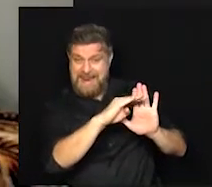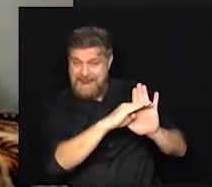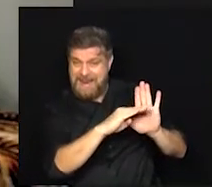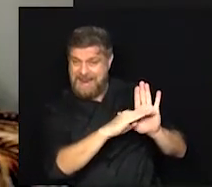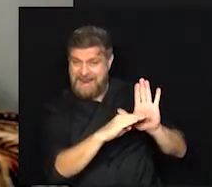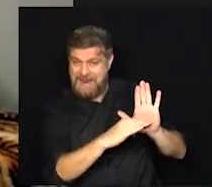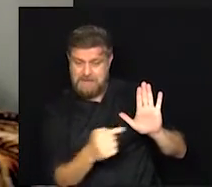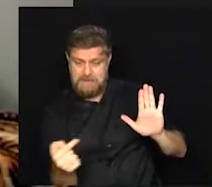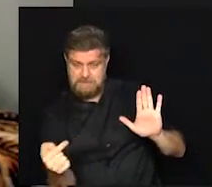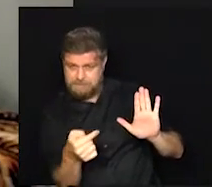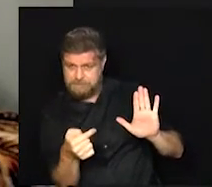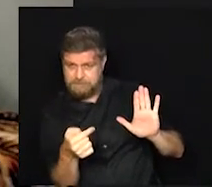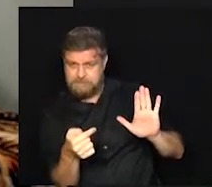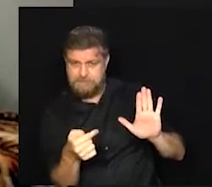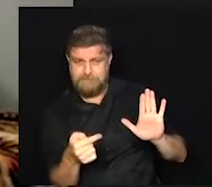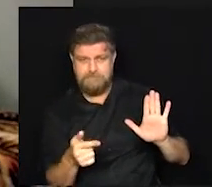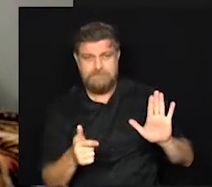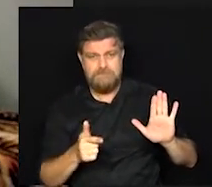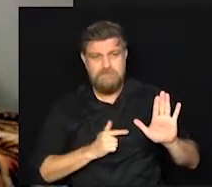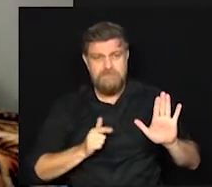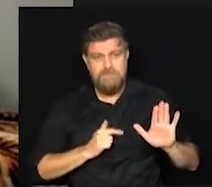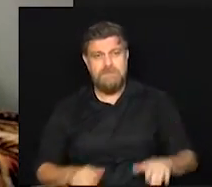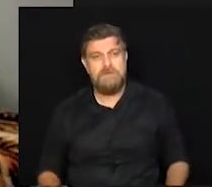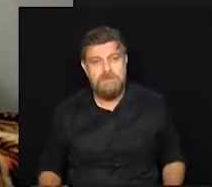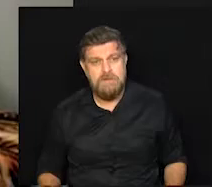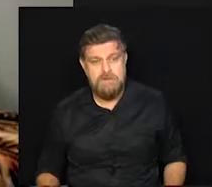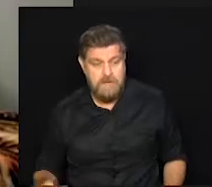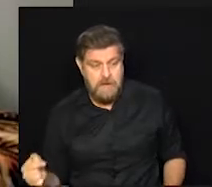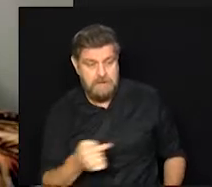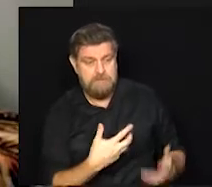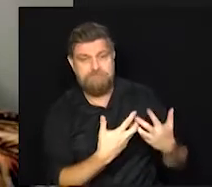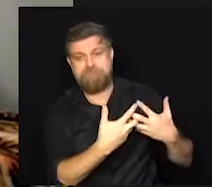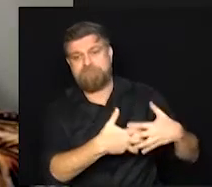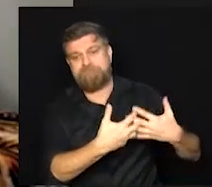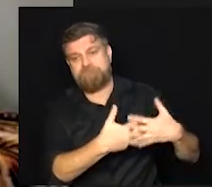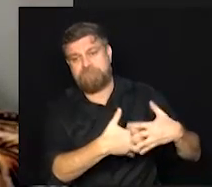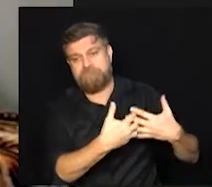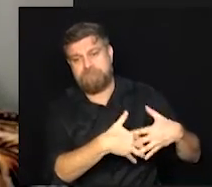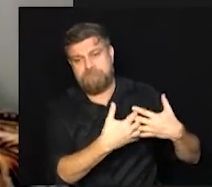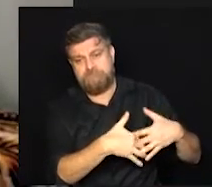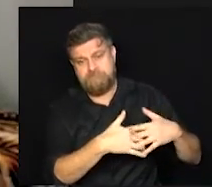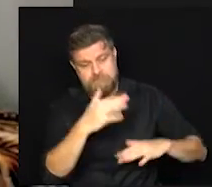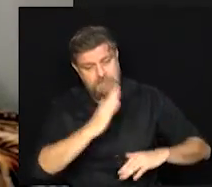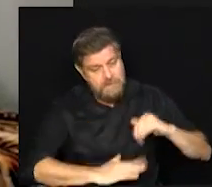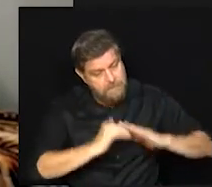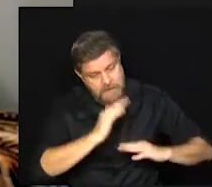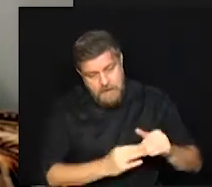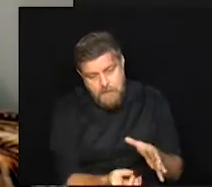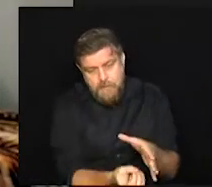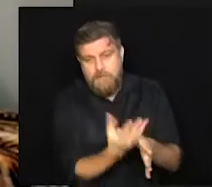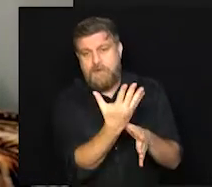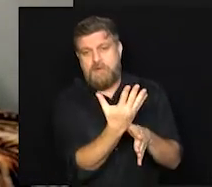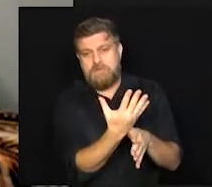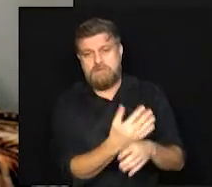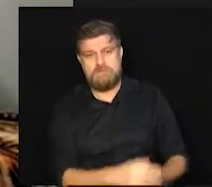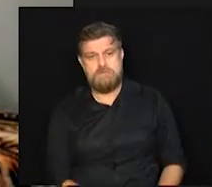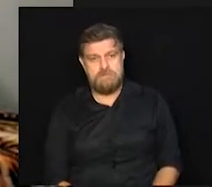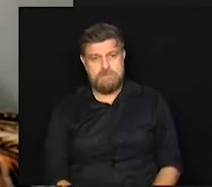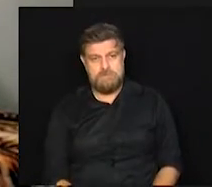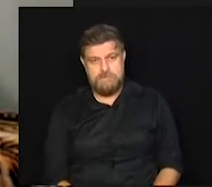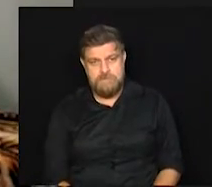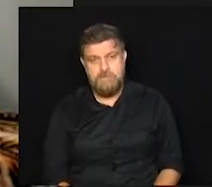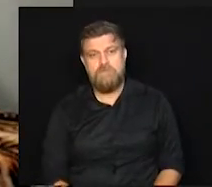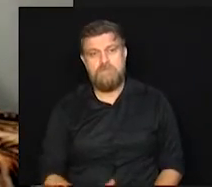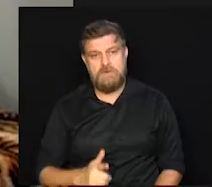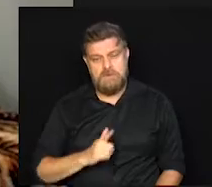precisa de questões para elas serem colocadas ali em prática. Então, eu acredito que teve